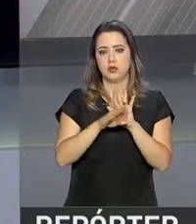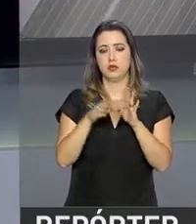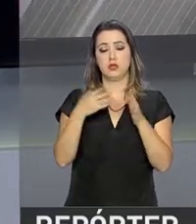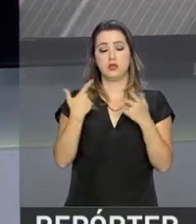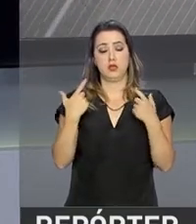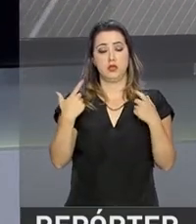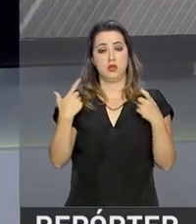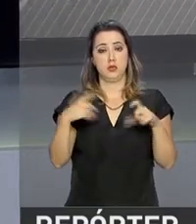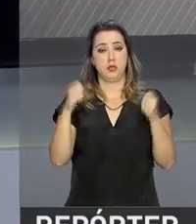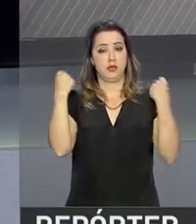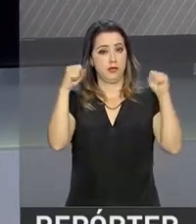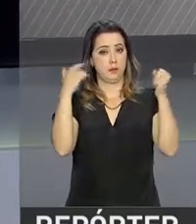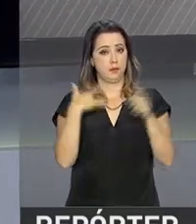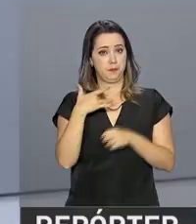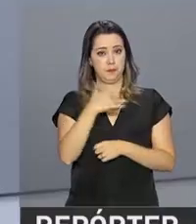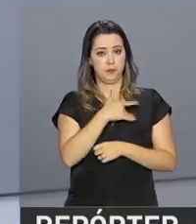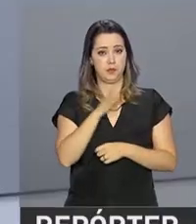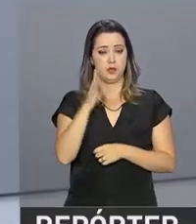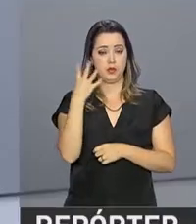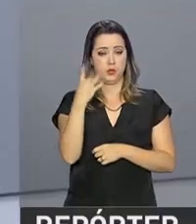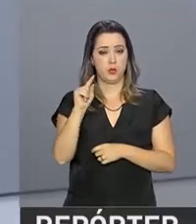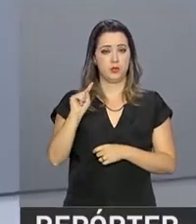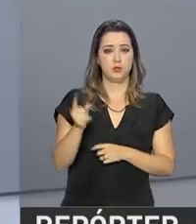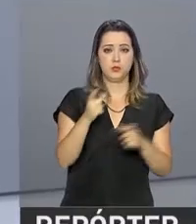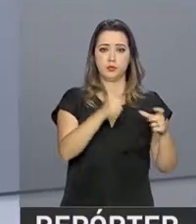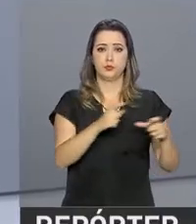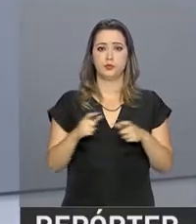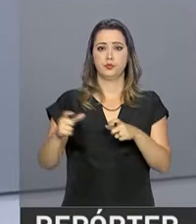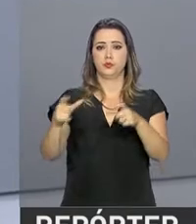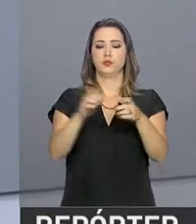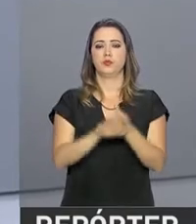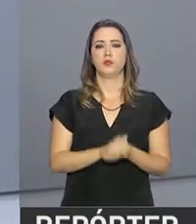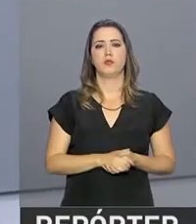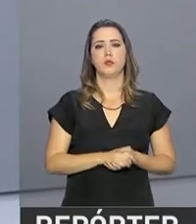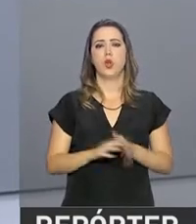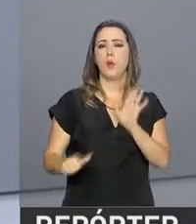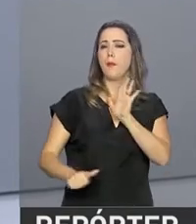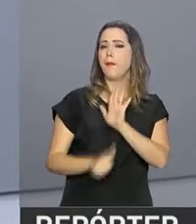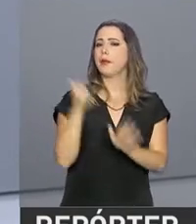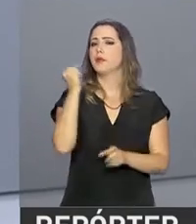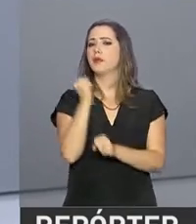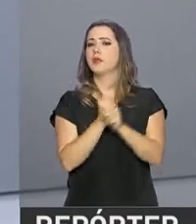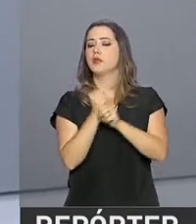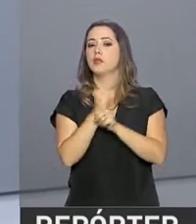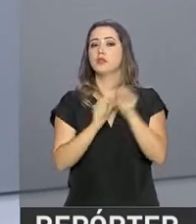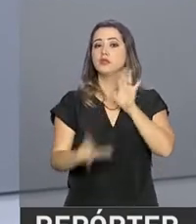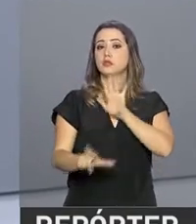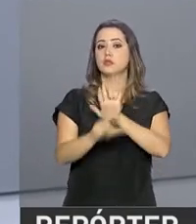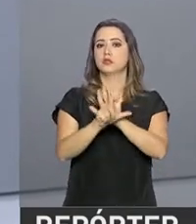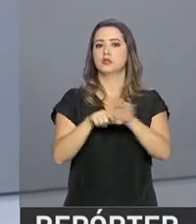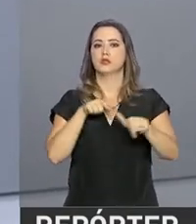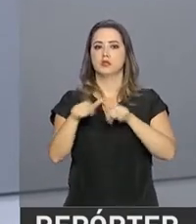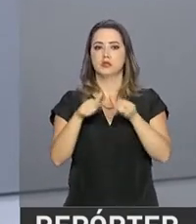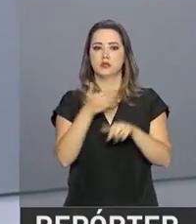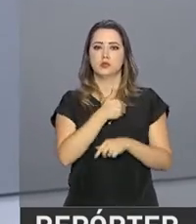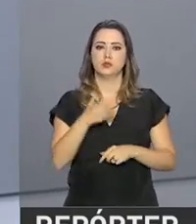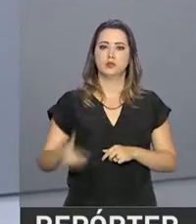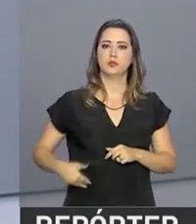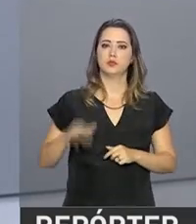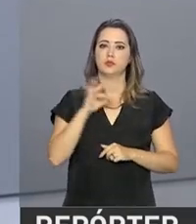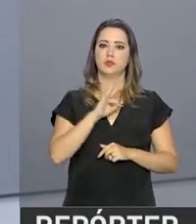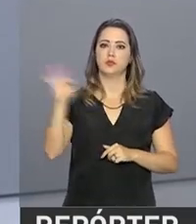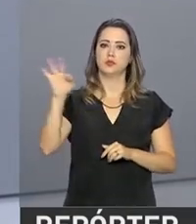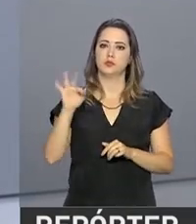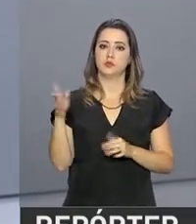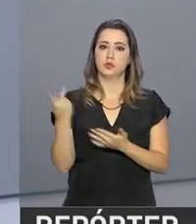pólos em todo o país para marcar o primeiro ano da modernização das leis trabalhistas governo federal vai